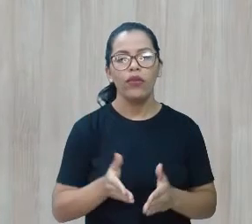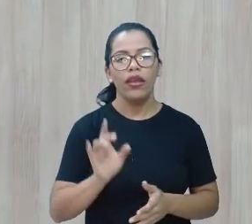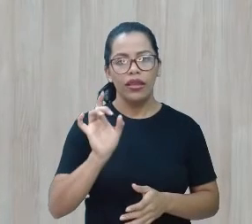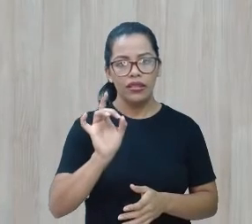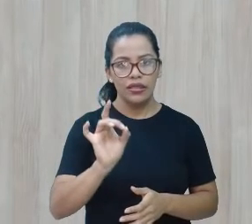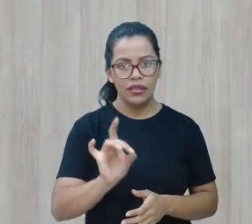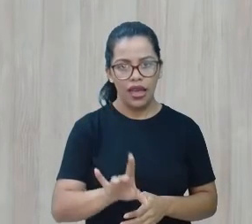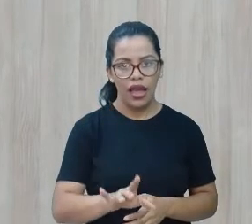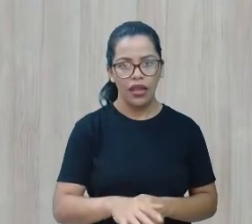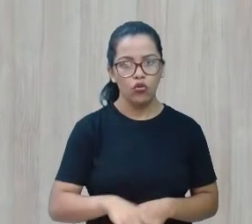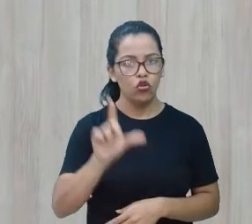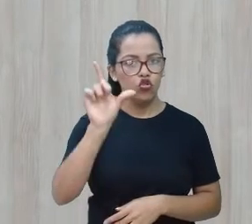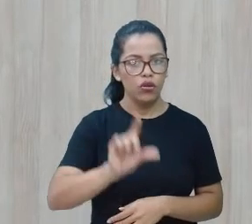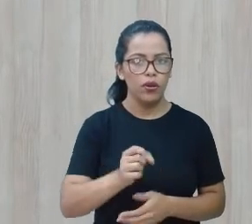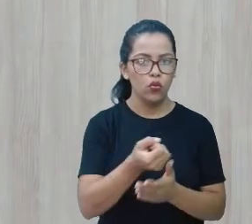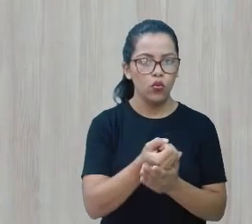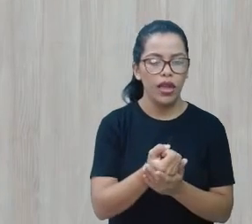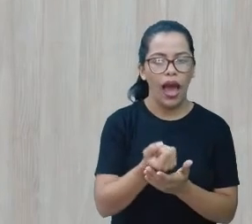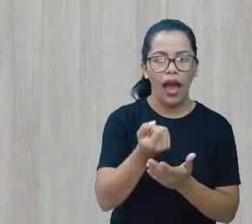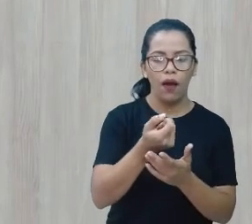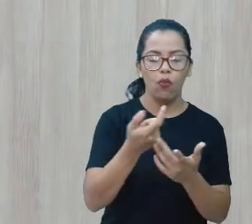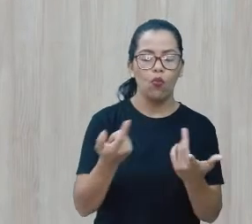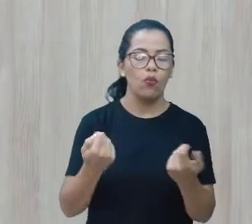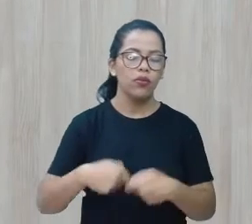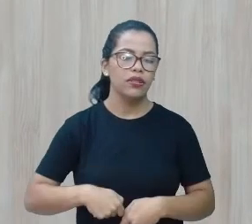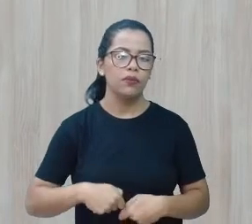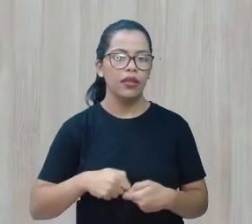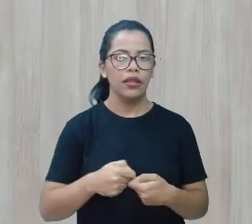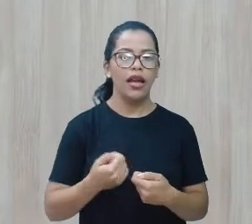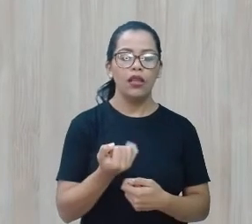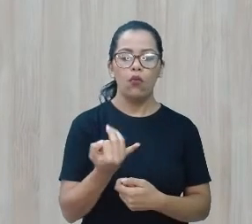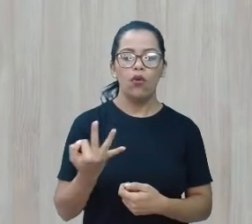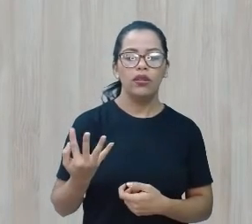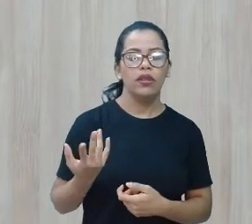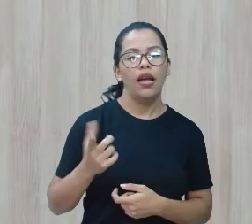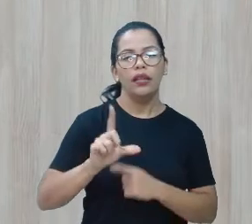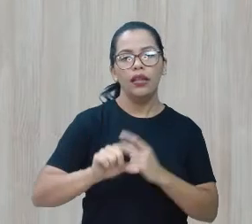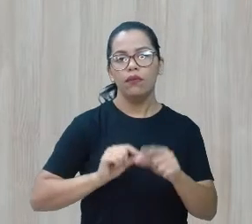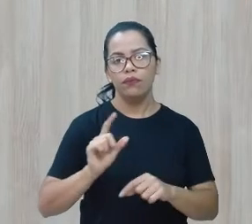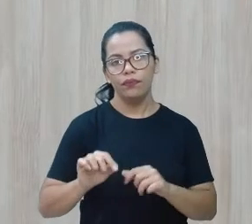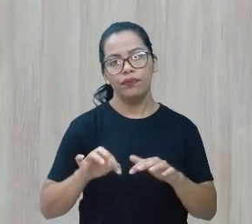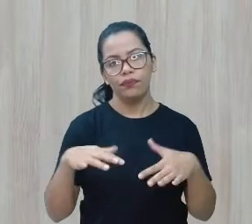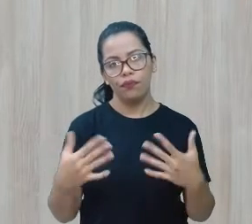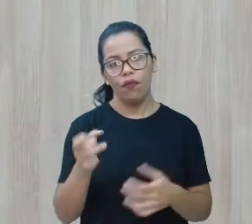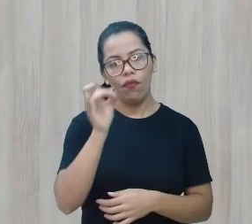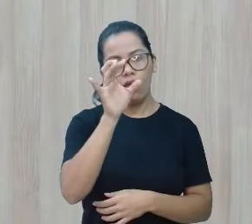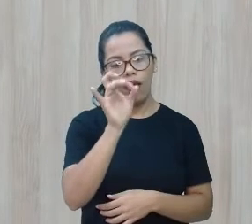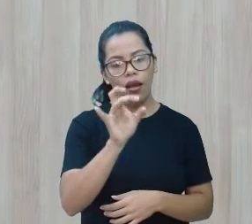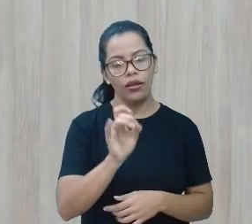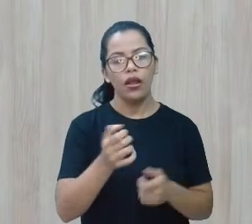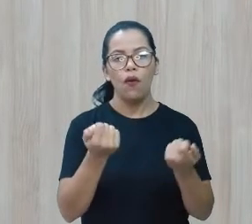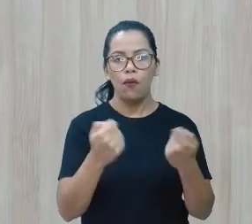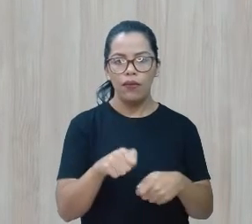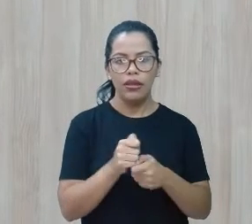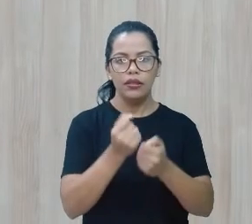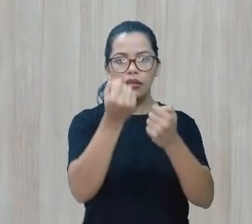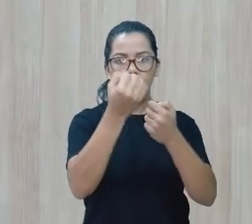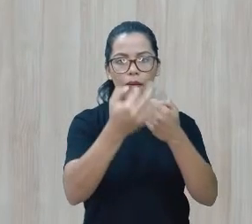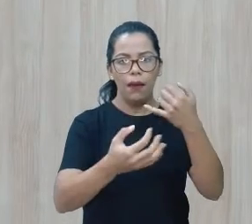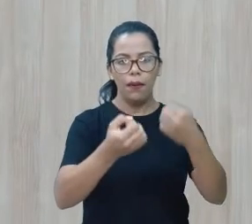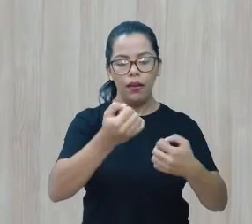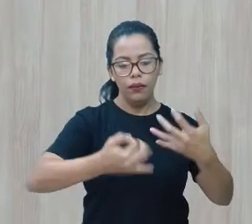exceções. Ah, Briane, mas eu tenho várias exceções aí, então cada uma delas tem que estar descrita numa etapa de acordo com